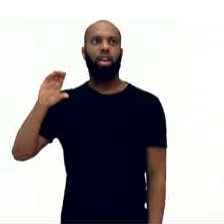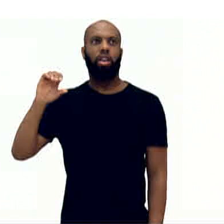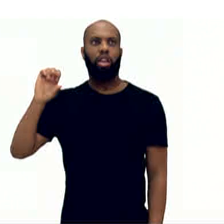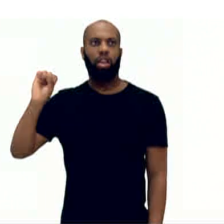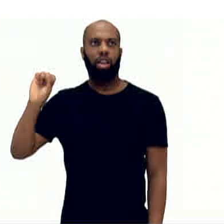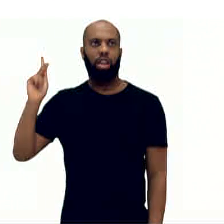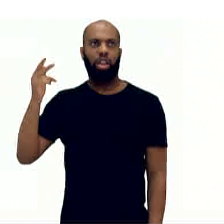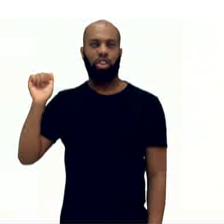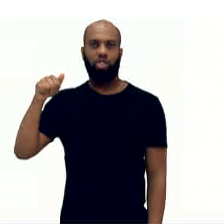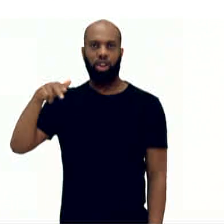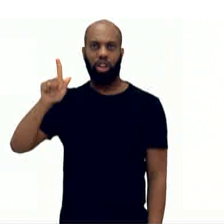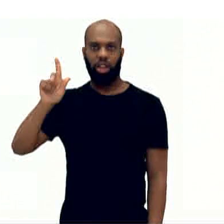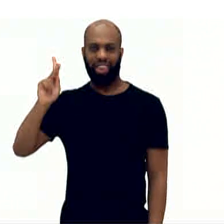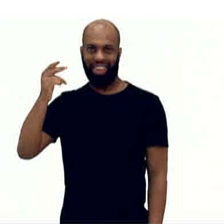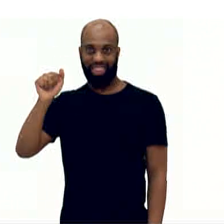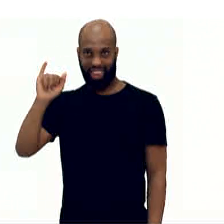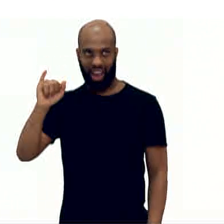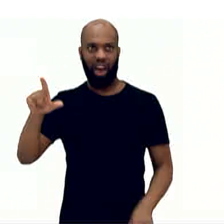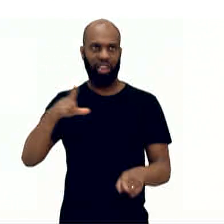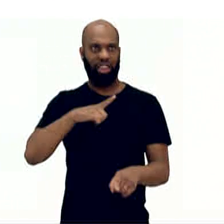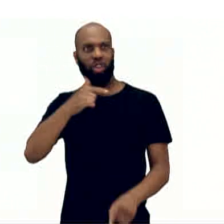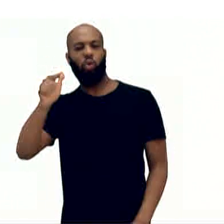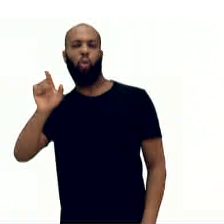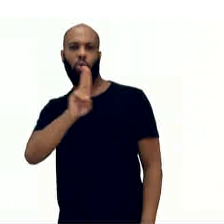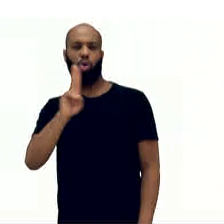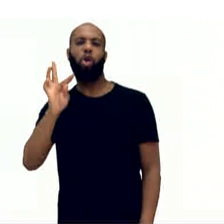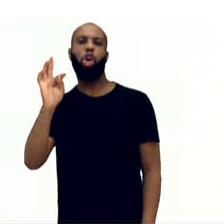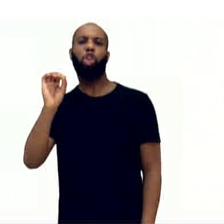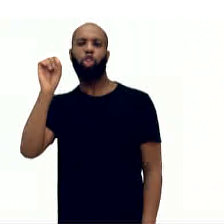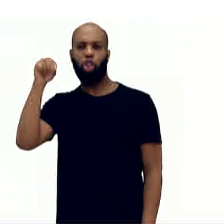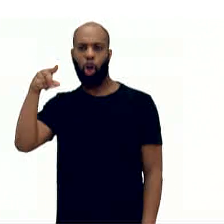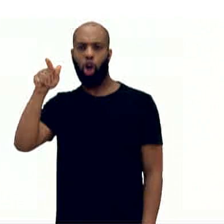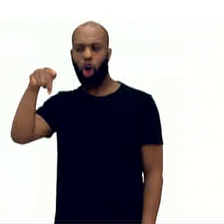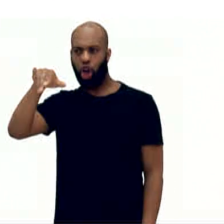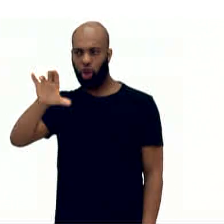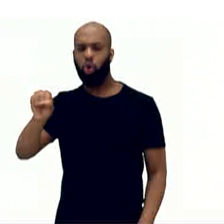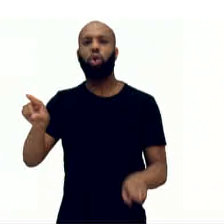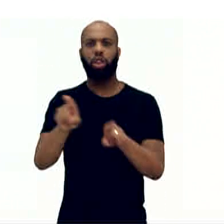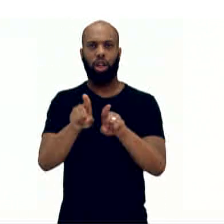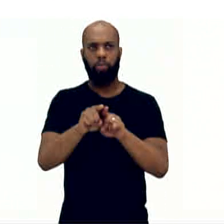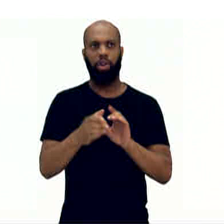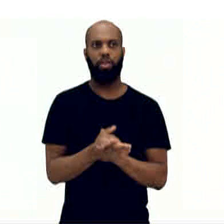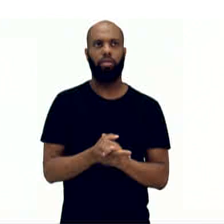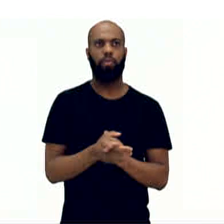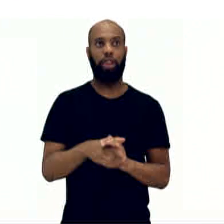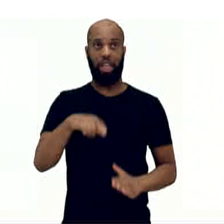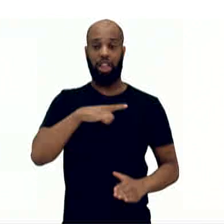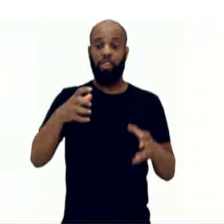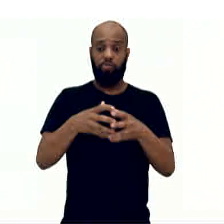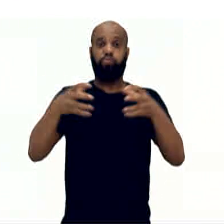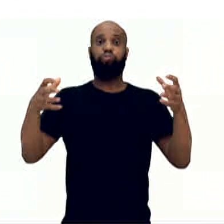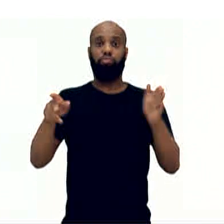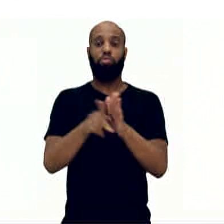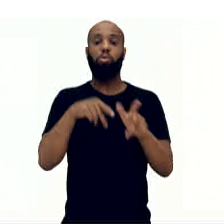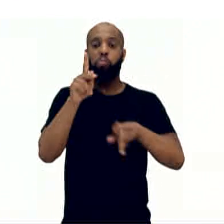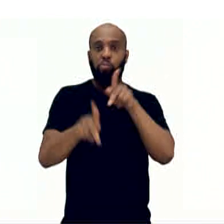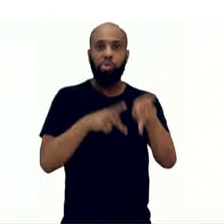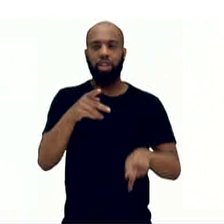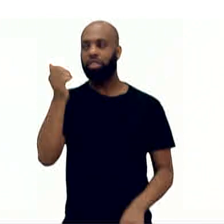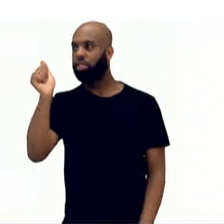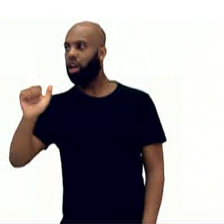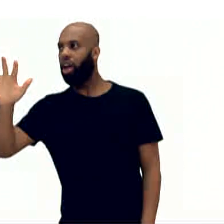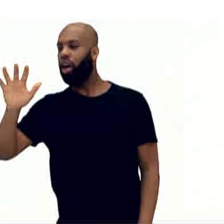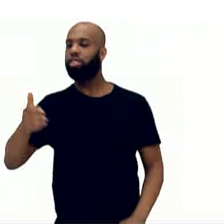megacidades. De 1980 a 2010, a população urbana da Ásia aumentou em 1 bilhão. Então é